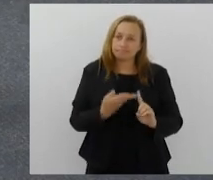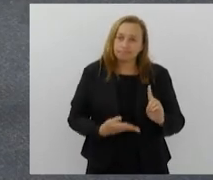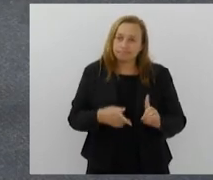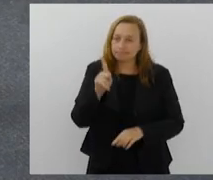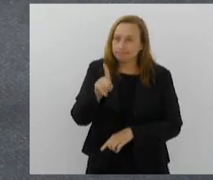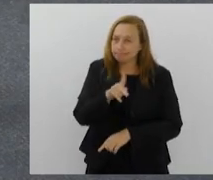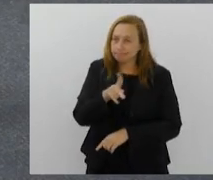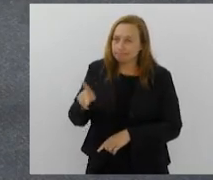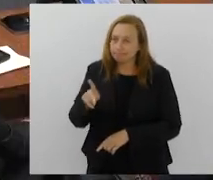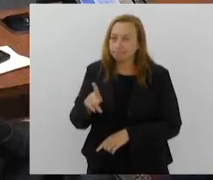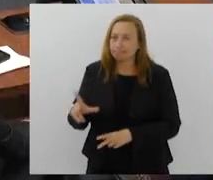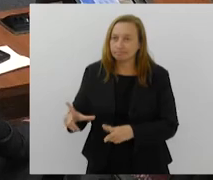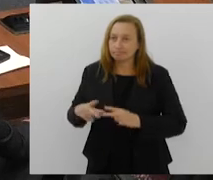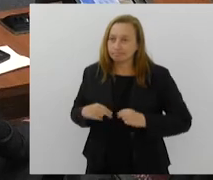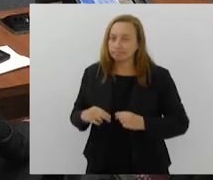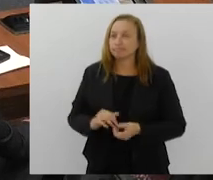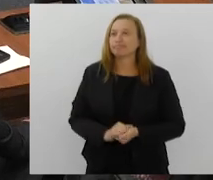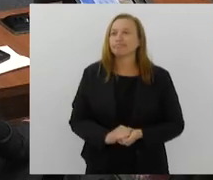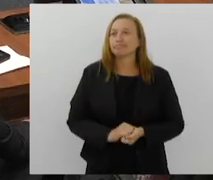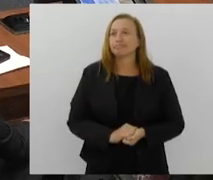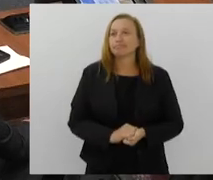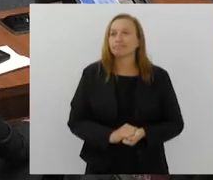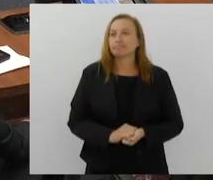que tanto merecem.